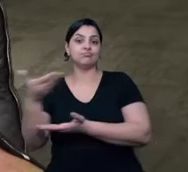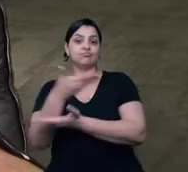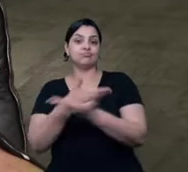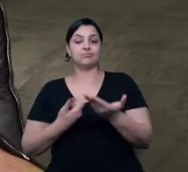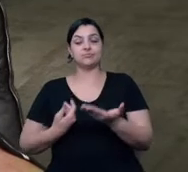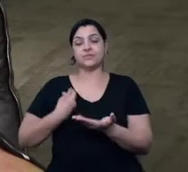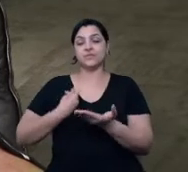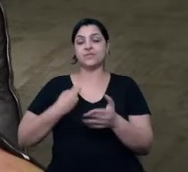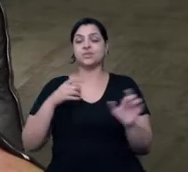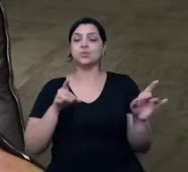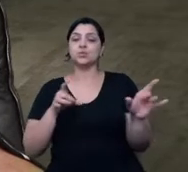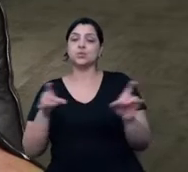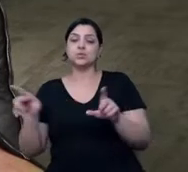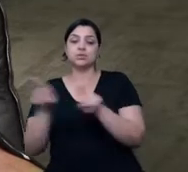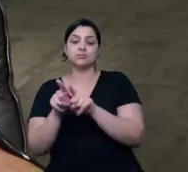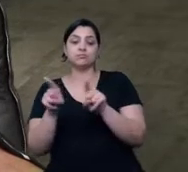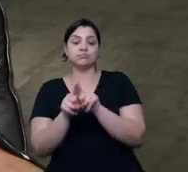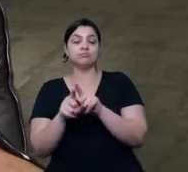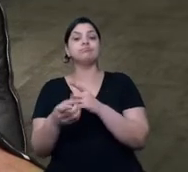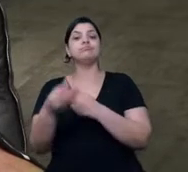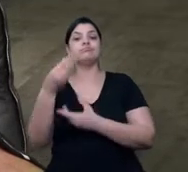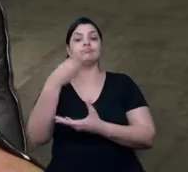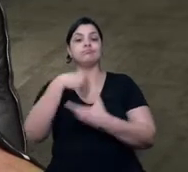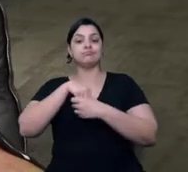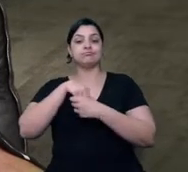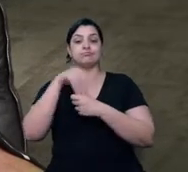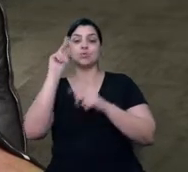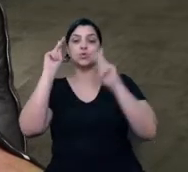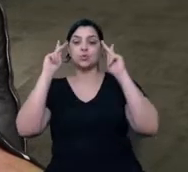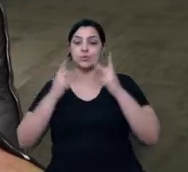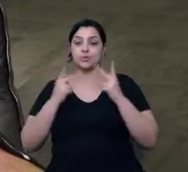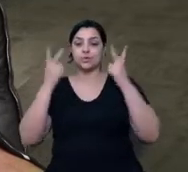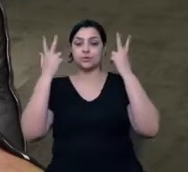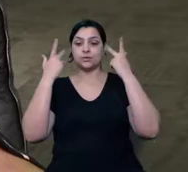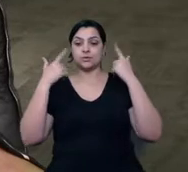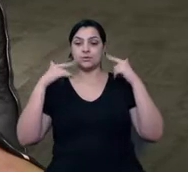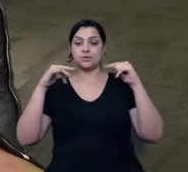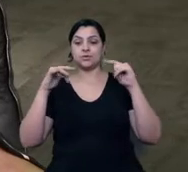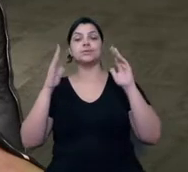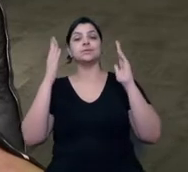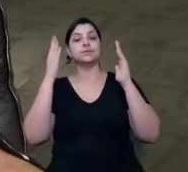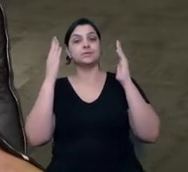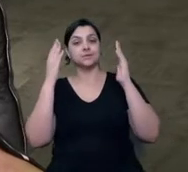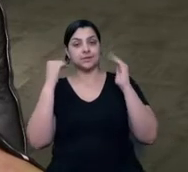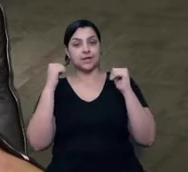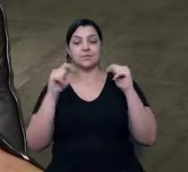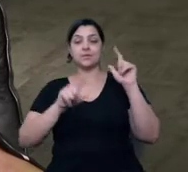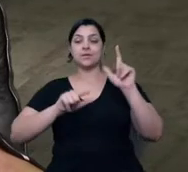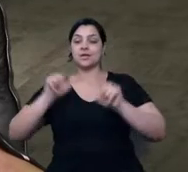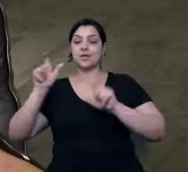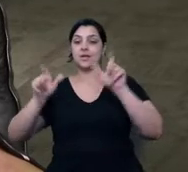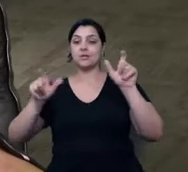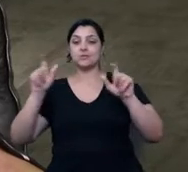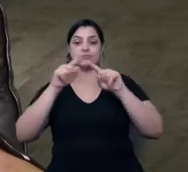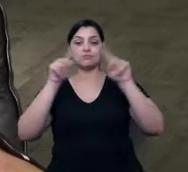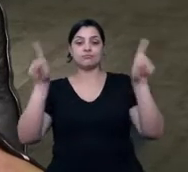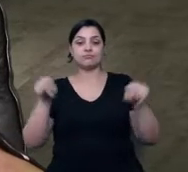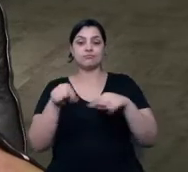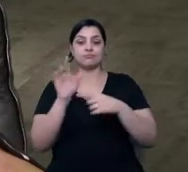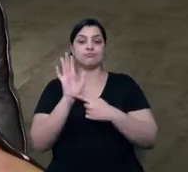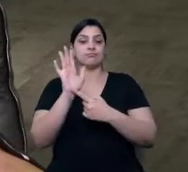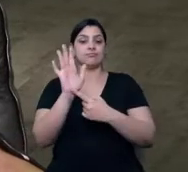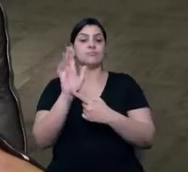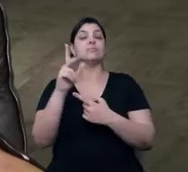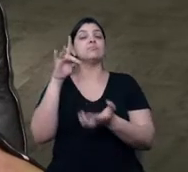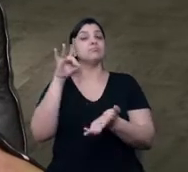e à integração do ser humano à natureza. Embora algumas obras de sua autoria expressem um certo ar